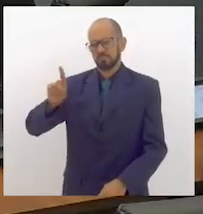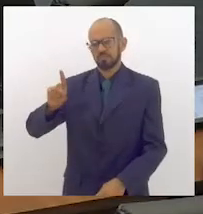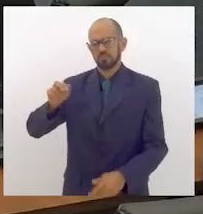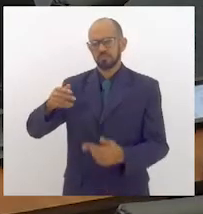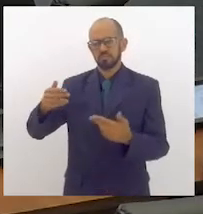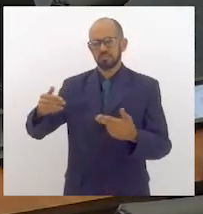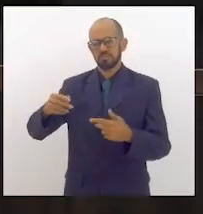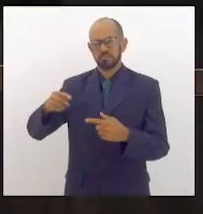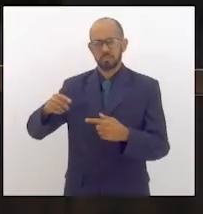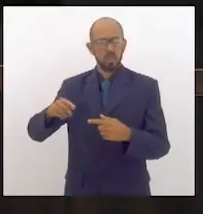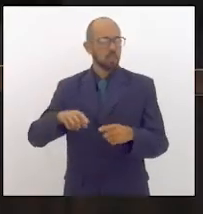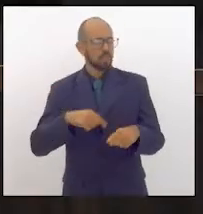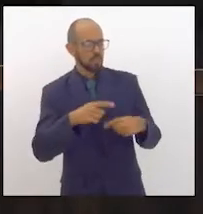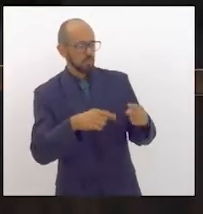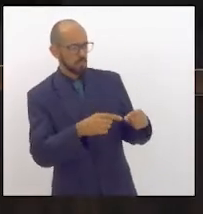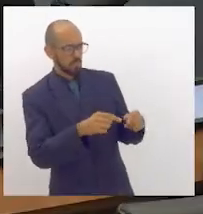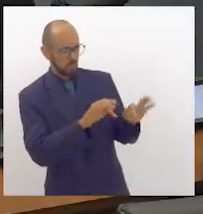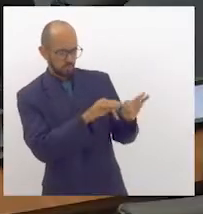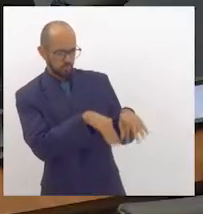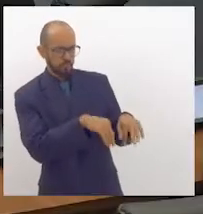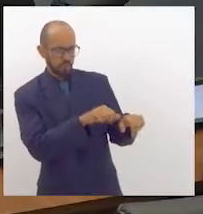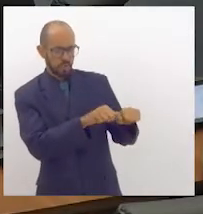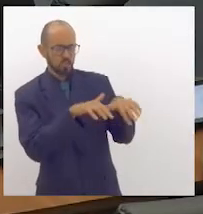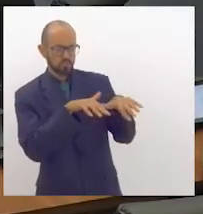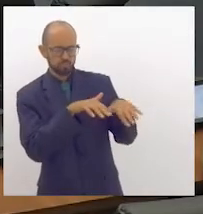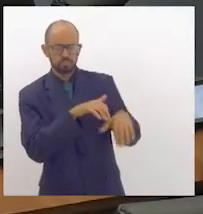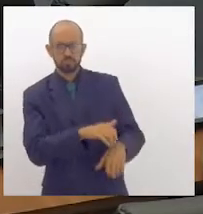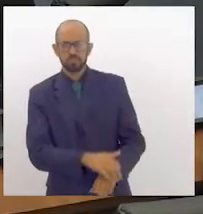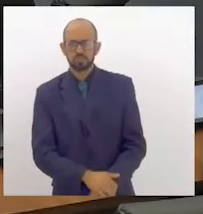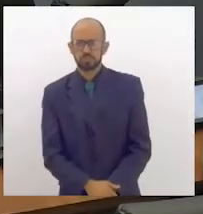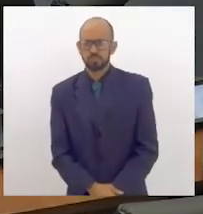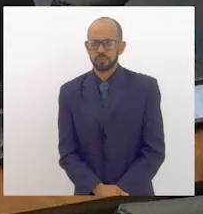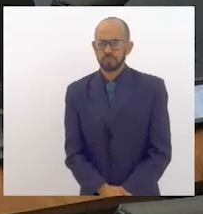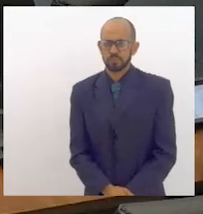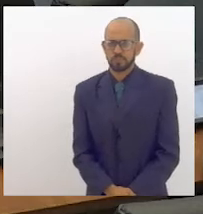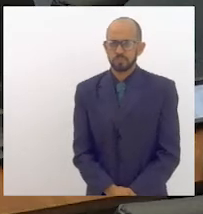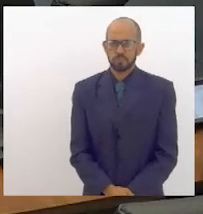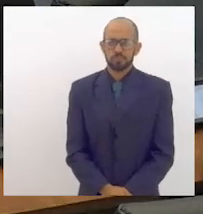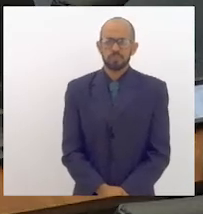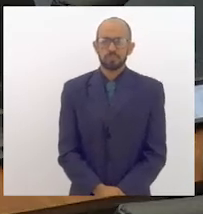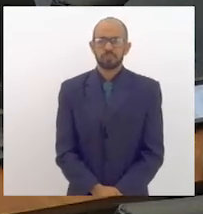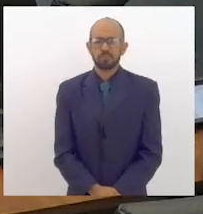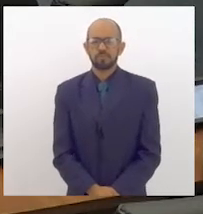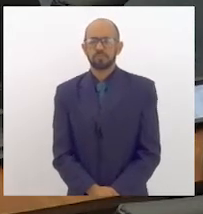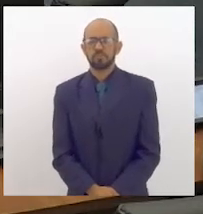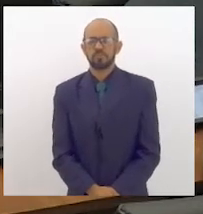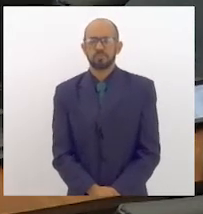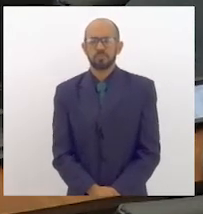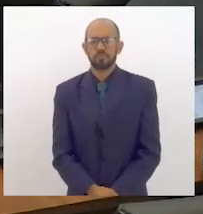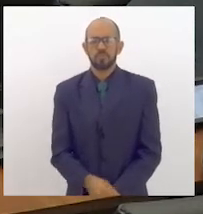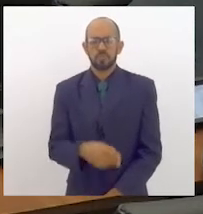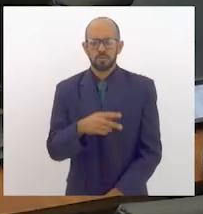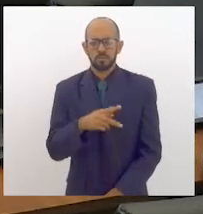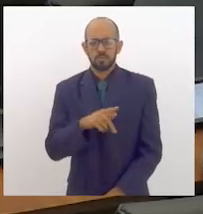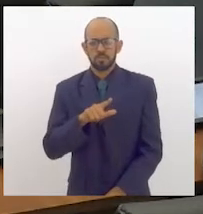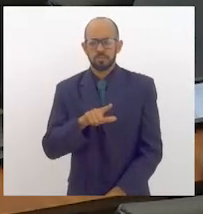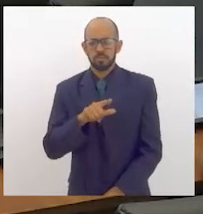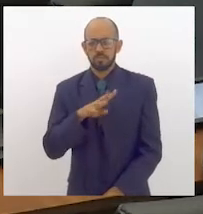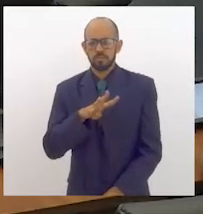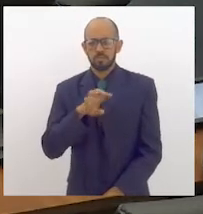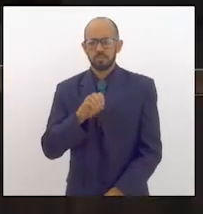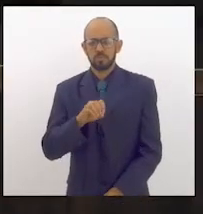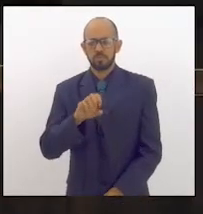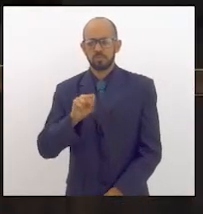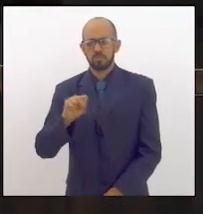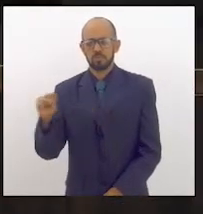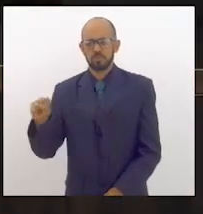Paraty ao final do do da porta lá em cima da discussão redação do en das emendado presente ele 4088 a de 18